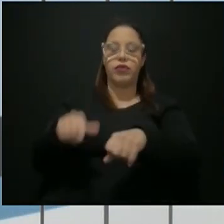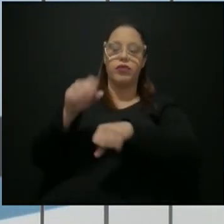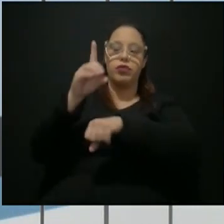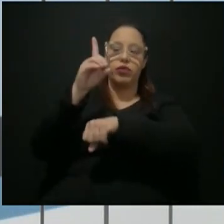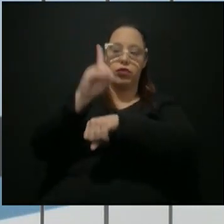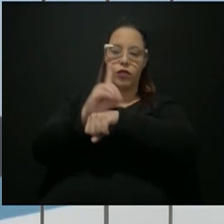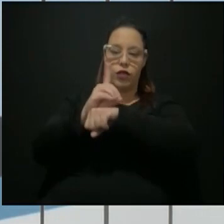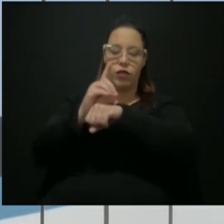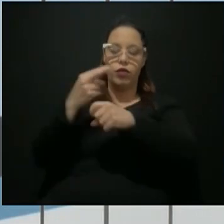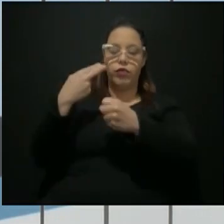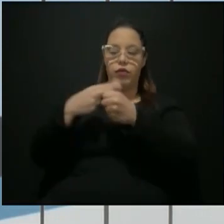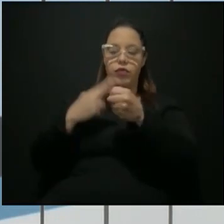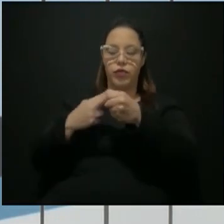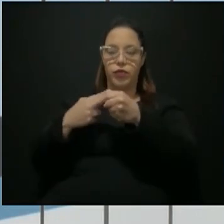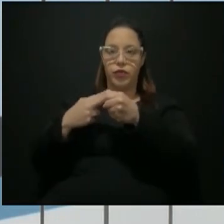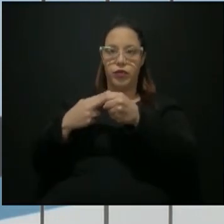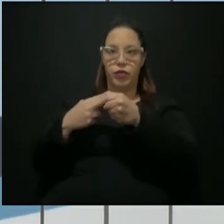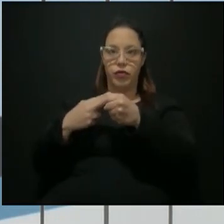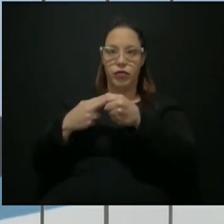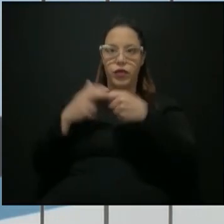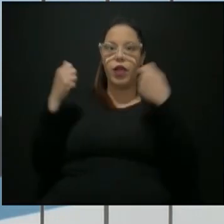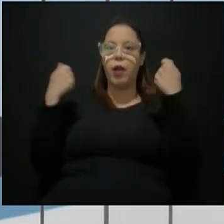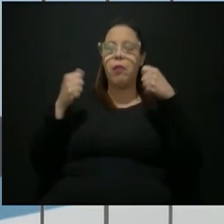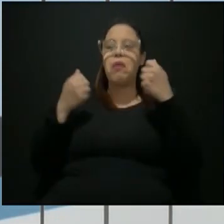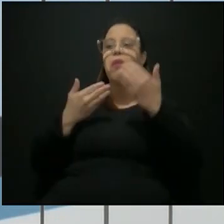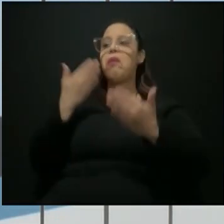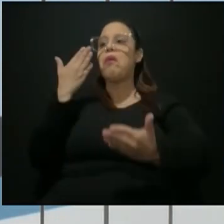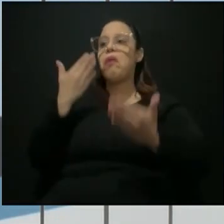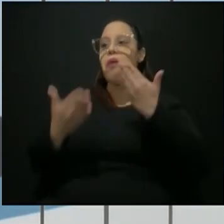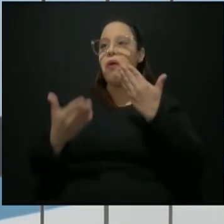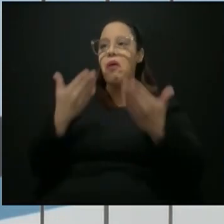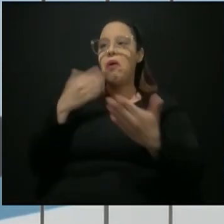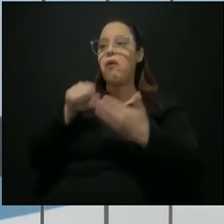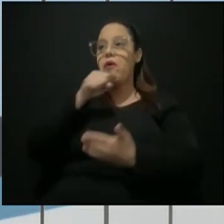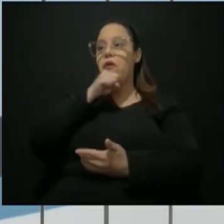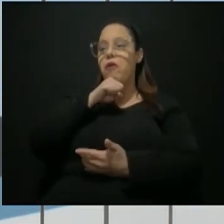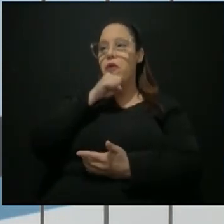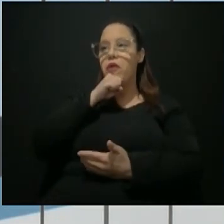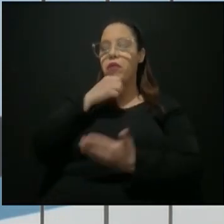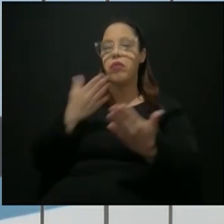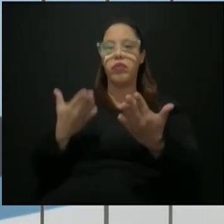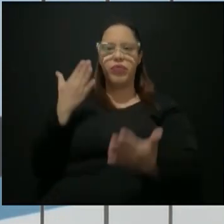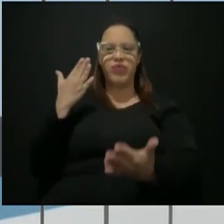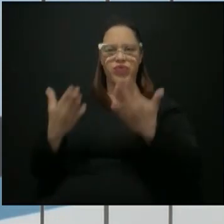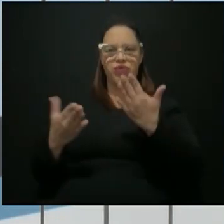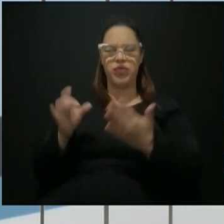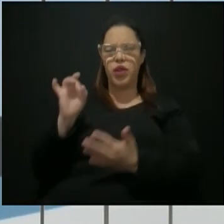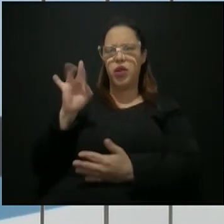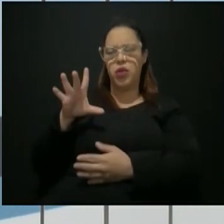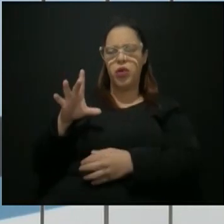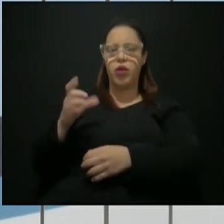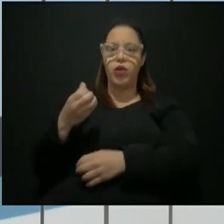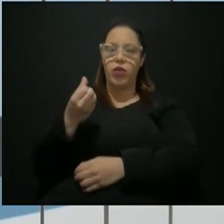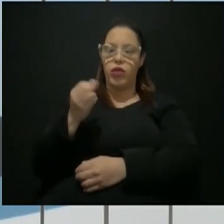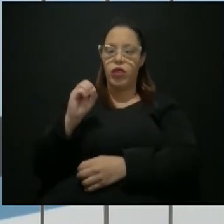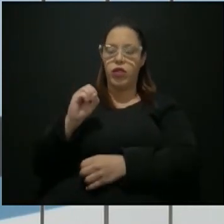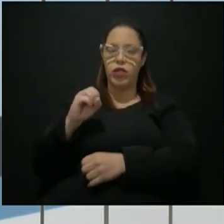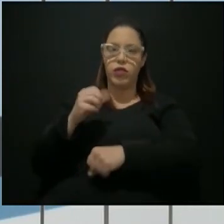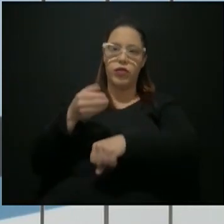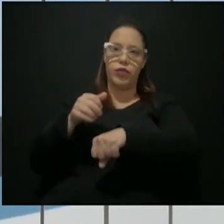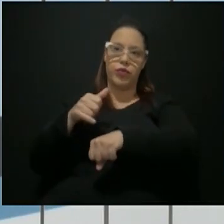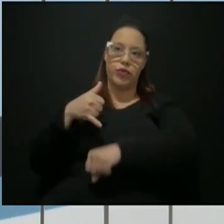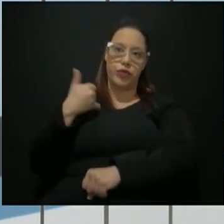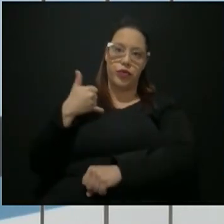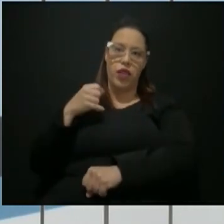Unicamp, é que a gente precisa mensurar o envelhecimento. E mensurar só a partir dos 60 anos de idade é muito pouco. A gente não